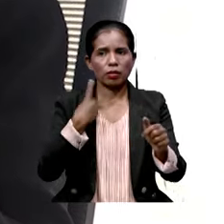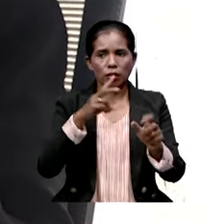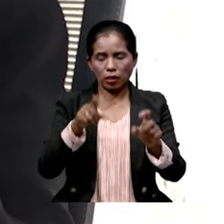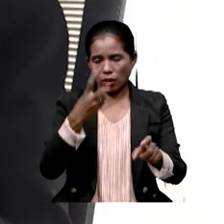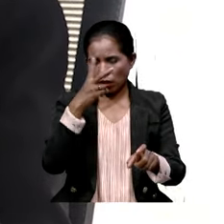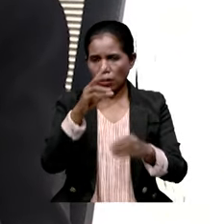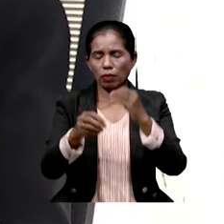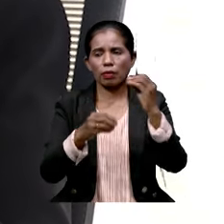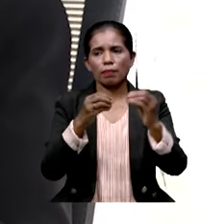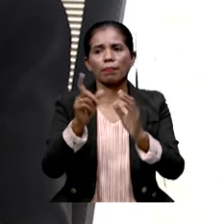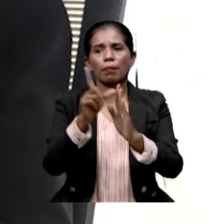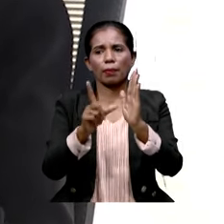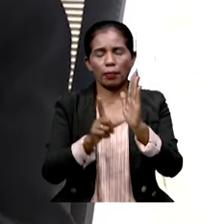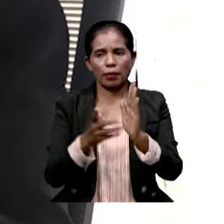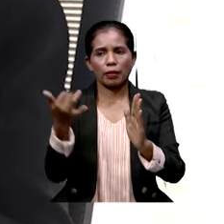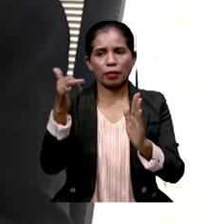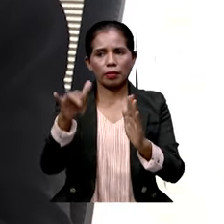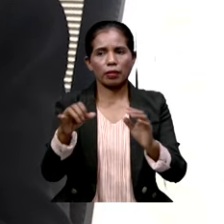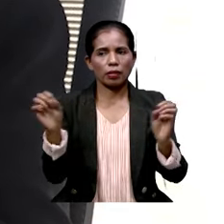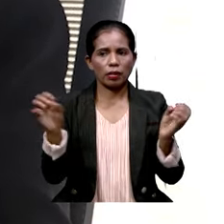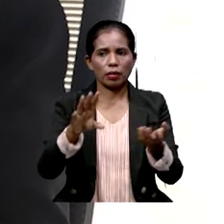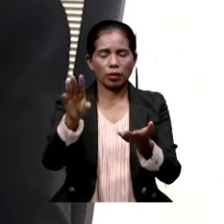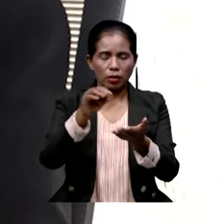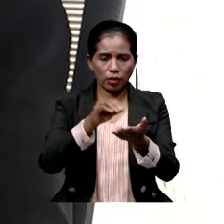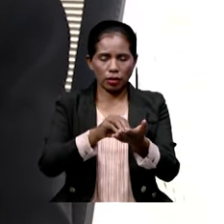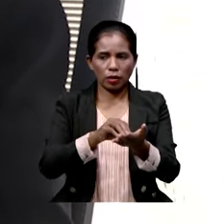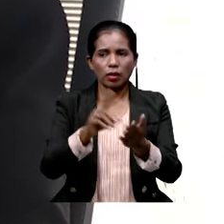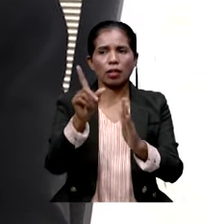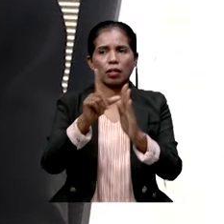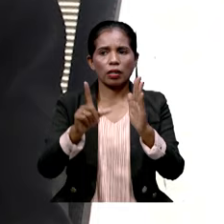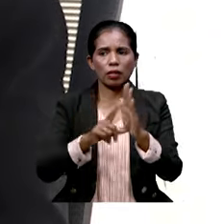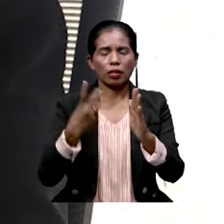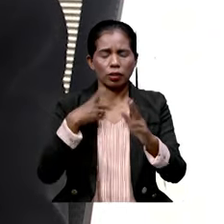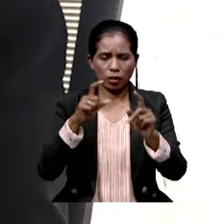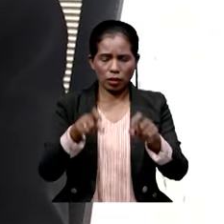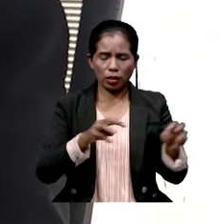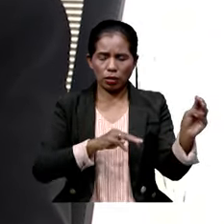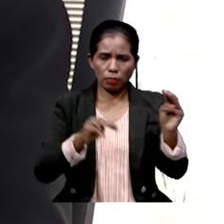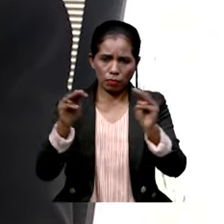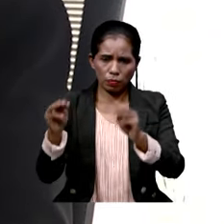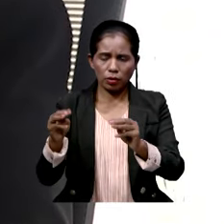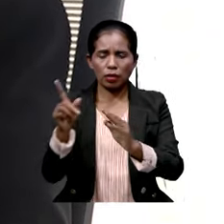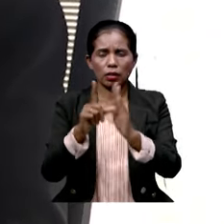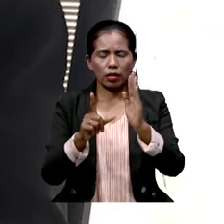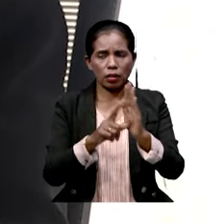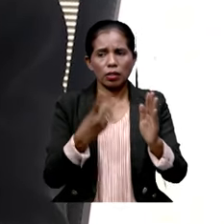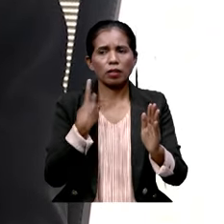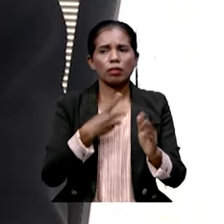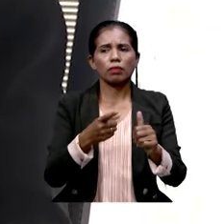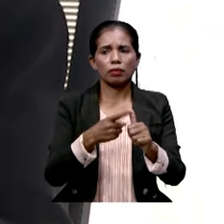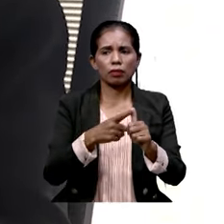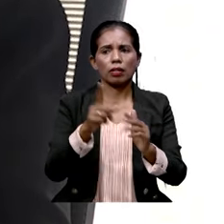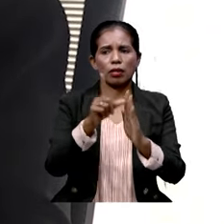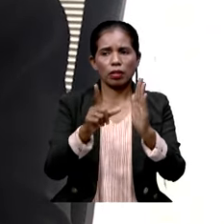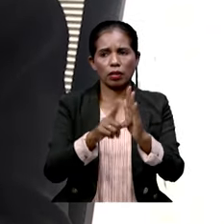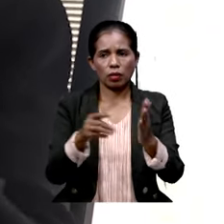quando a lei ser não é mas adapta a tua realidade lei ser não é mas te tem que muda lei ser não é mas tem que altera ou como se lei for um balo